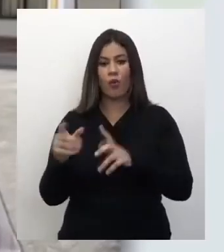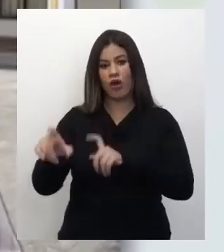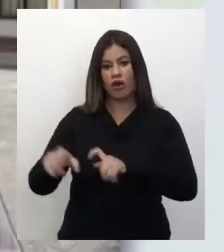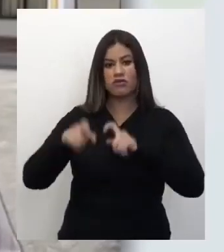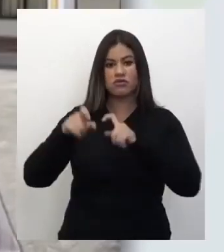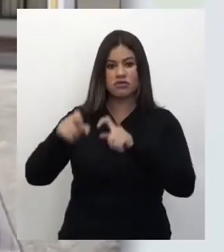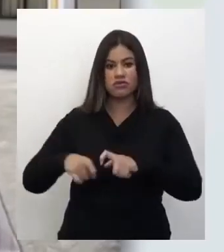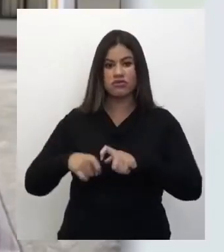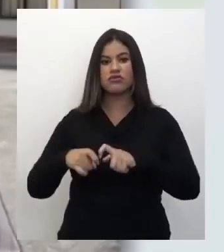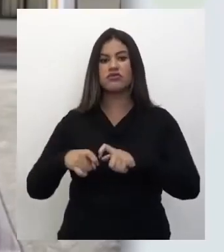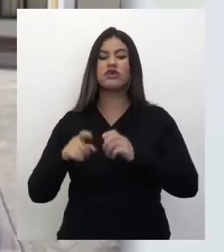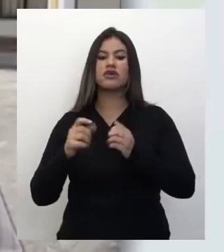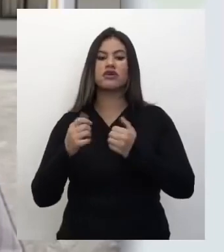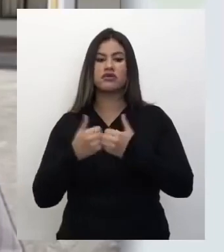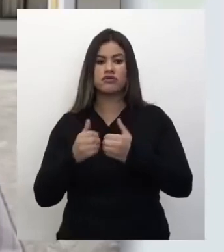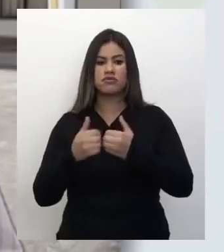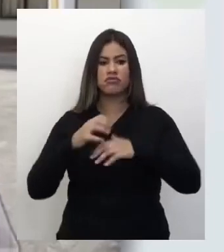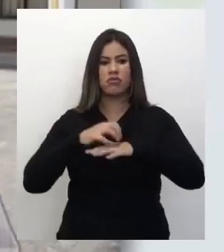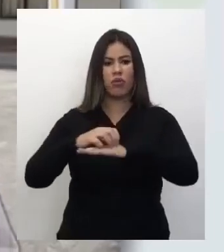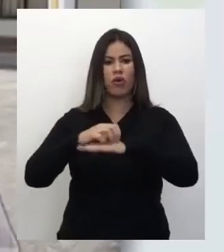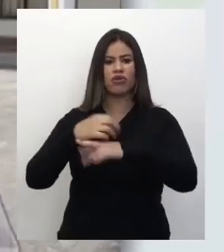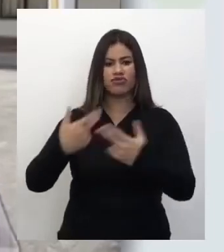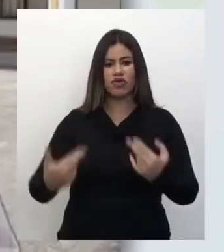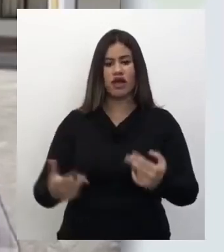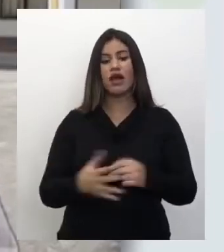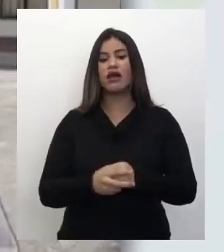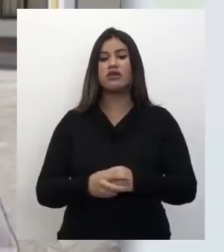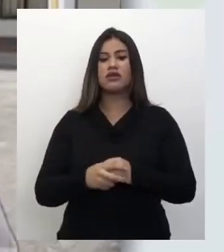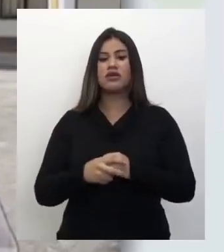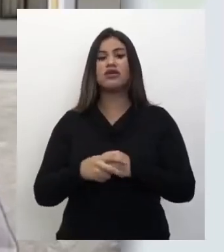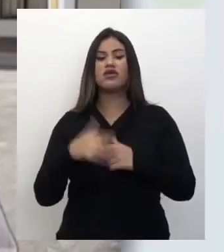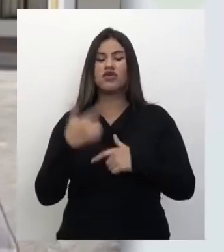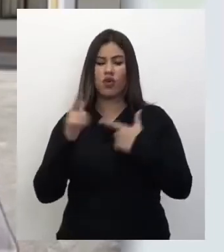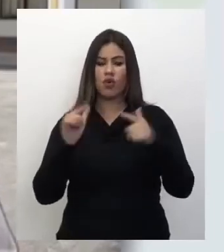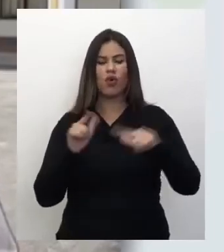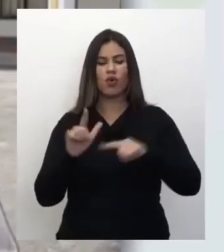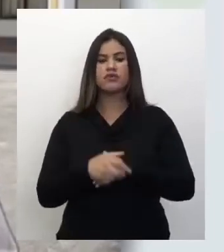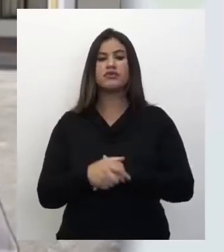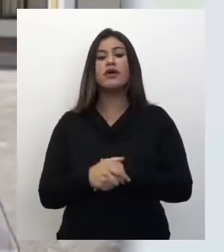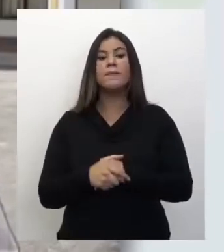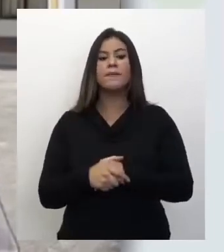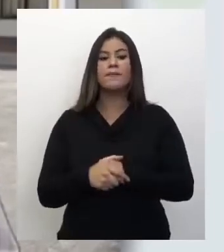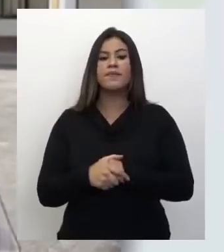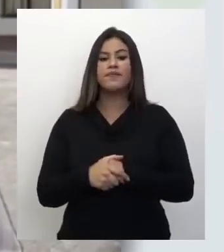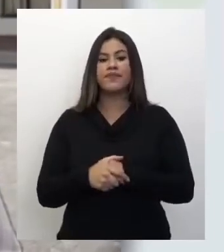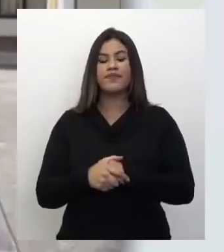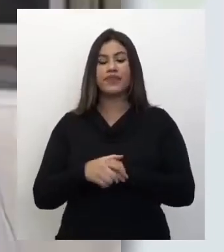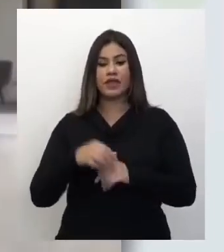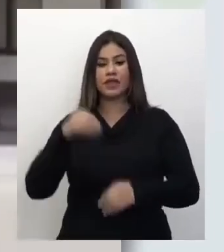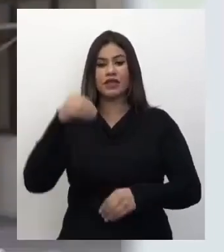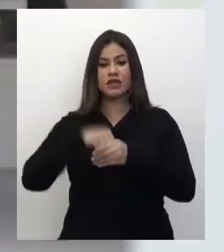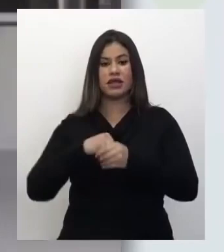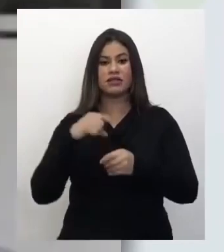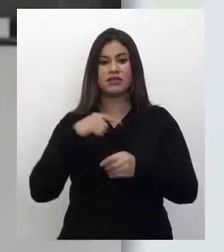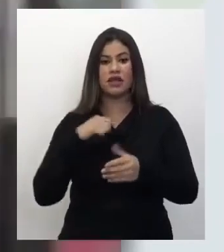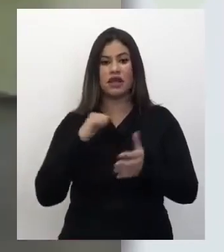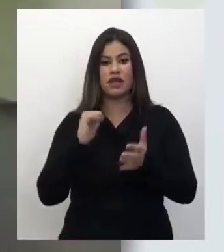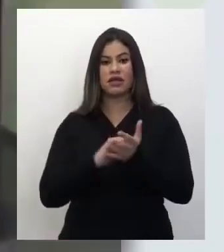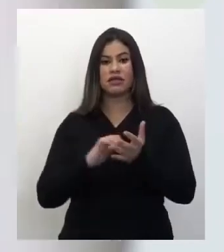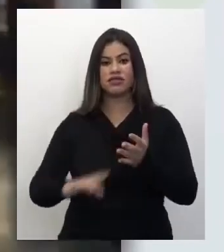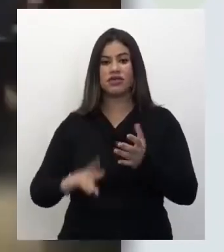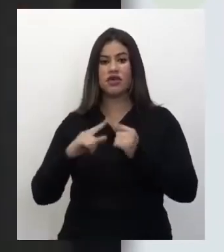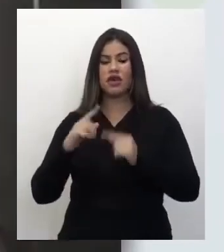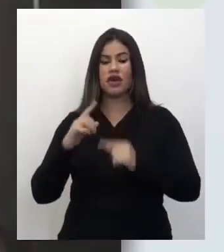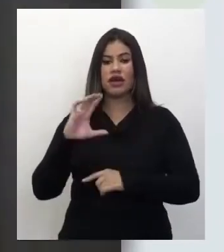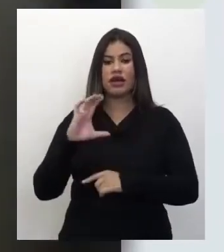transportes, indústria, entre outros. Além disso, no CPTEC são desenvolvidas atividades nas áreas de